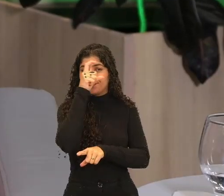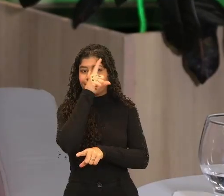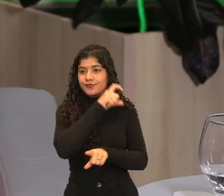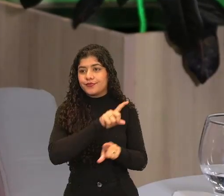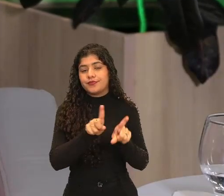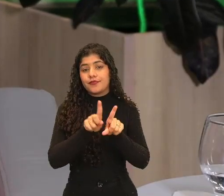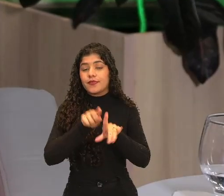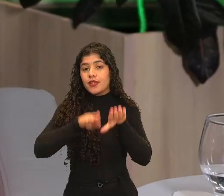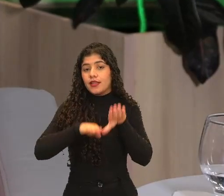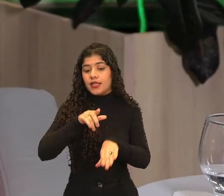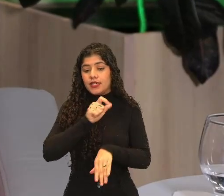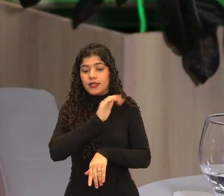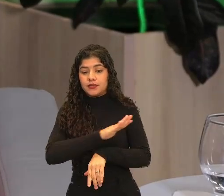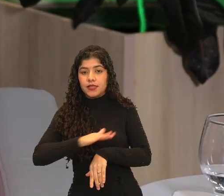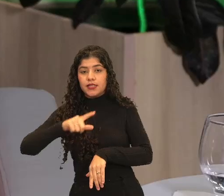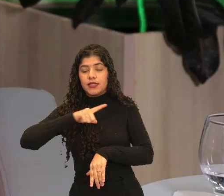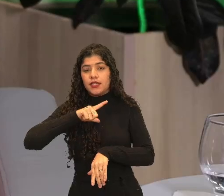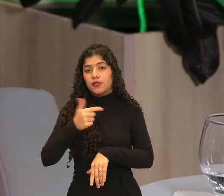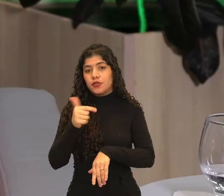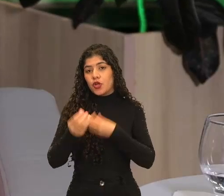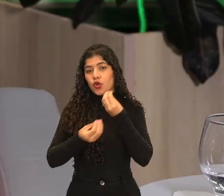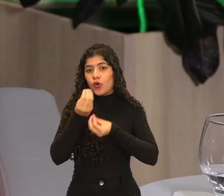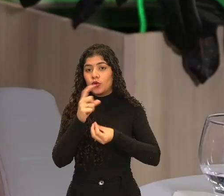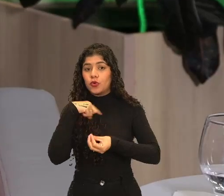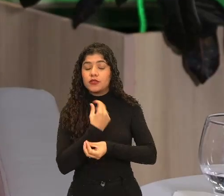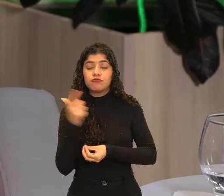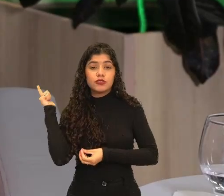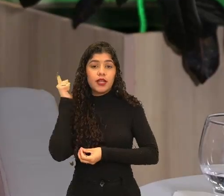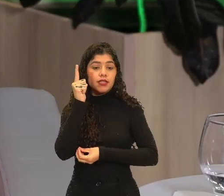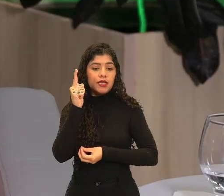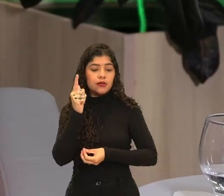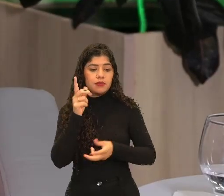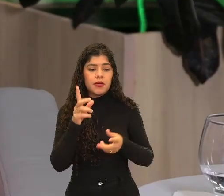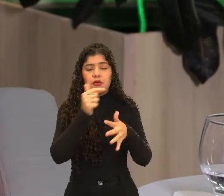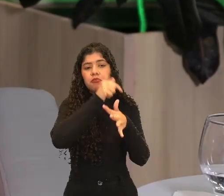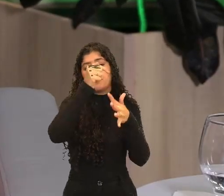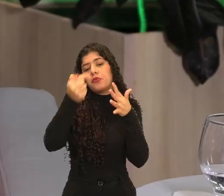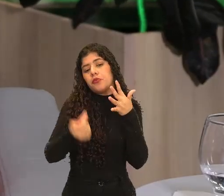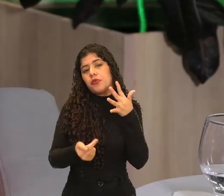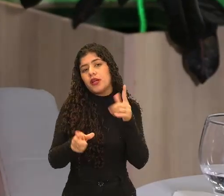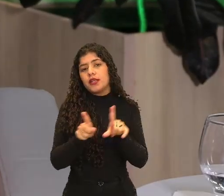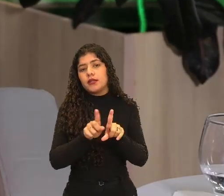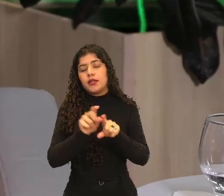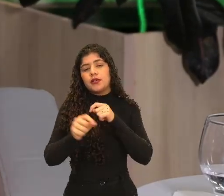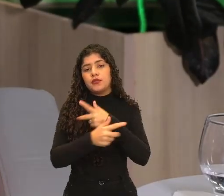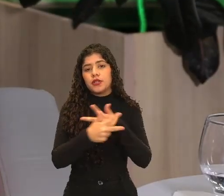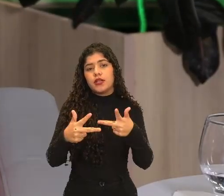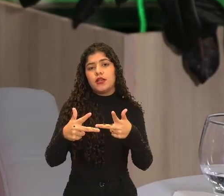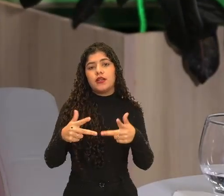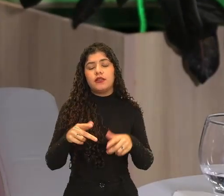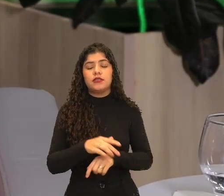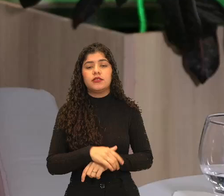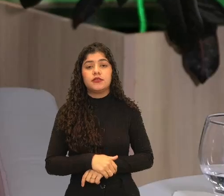nisso. Às vezes as crianças não fazem o tanto quanto a gente gostaria que fizesse, né? Por exemplo, na rede pública tem todo um